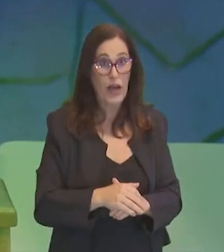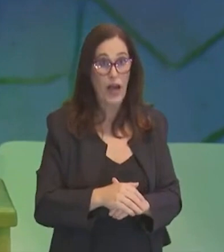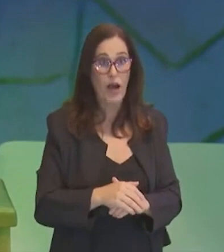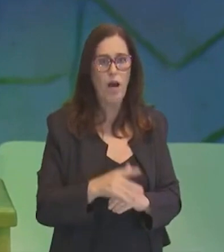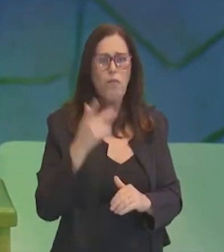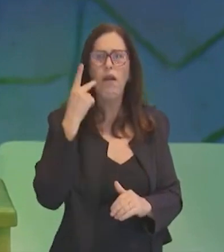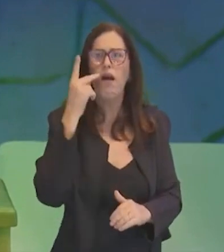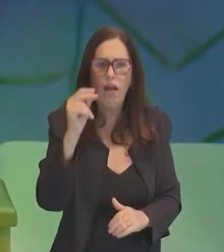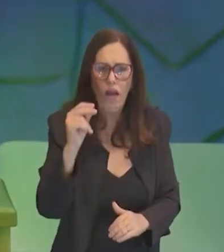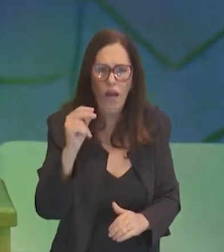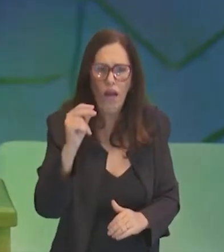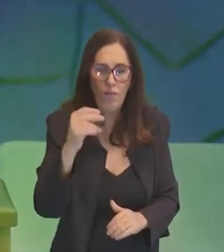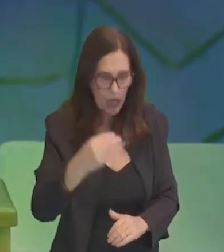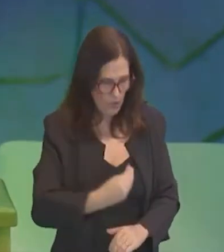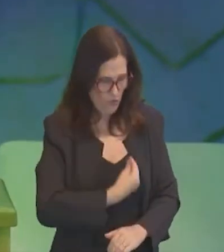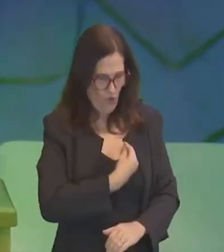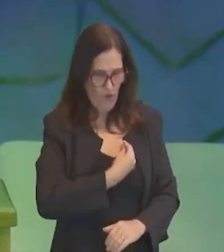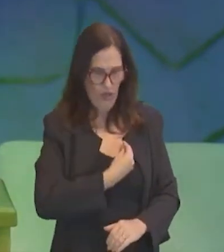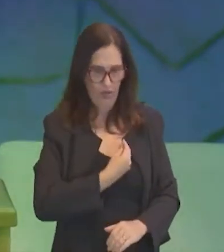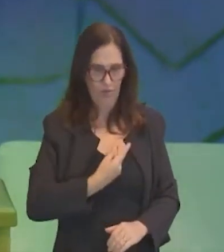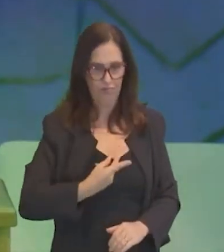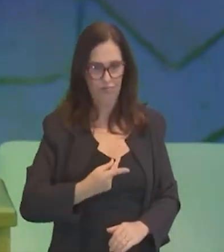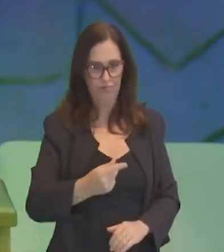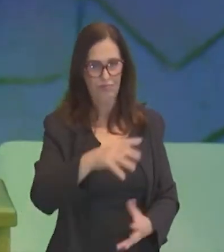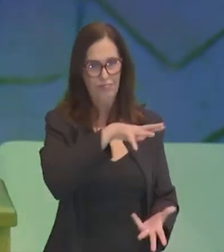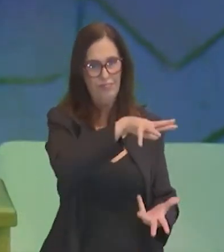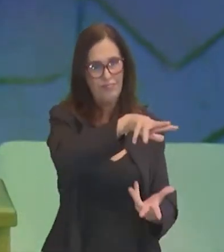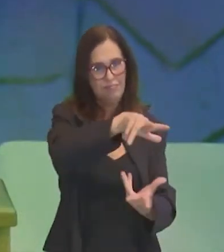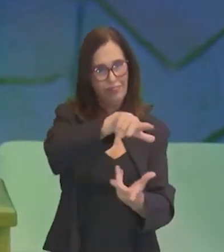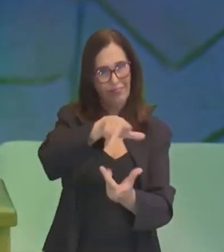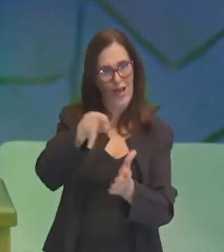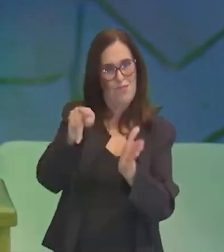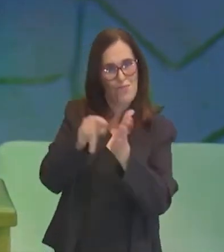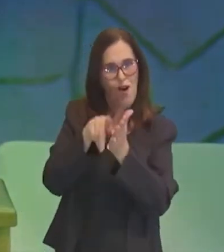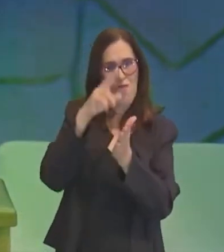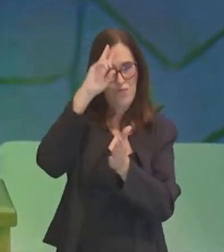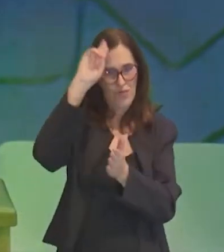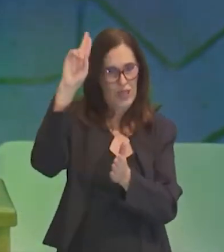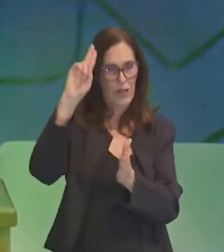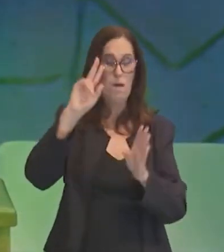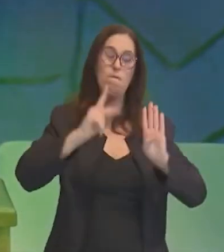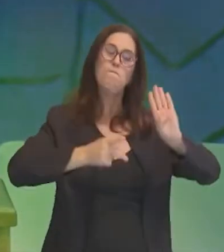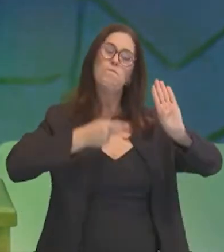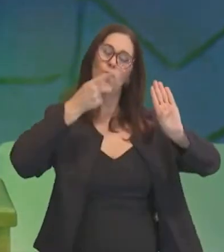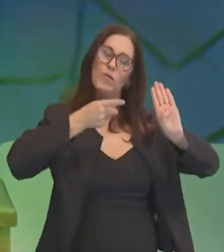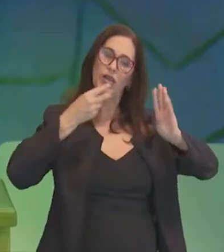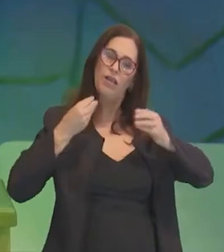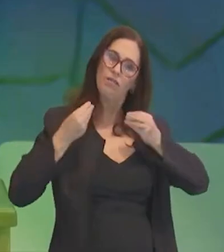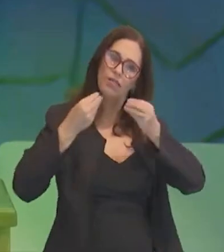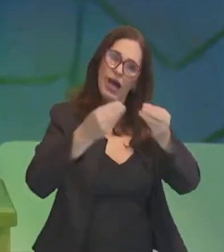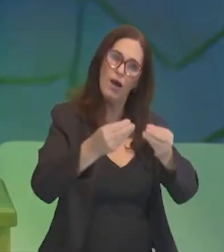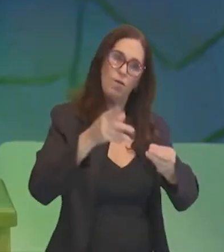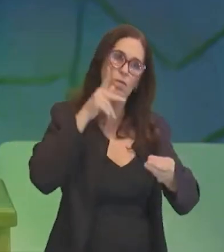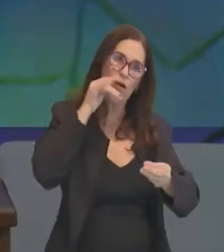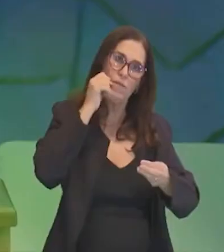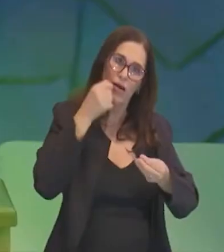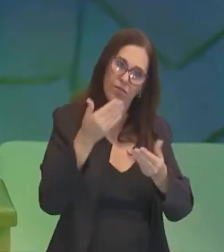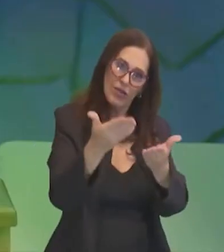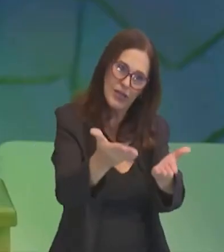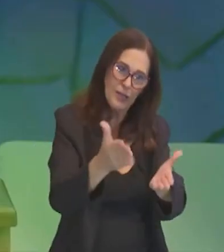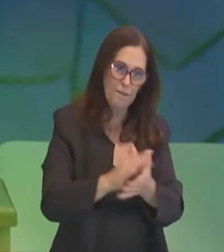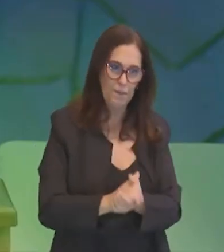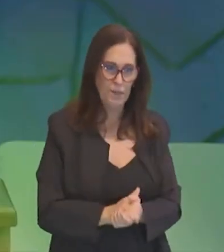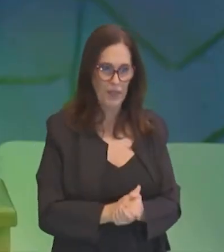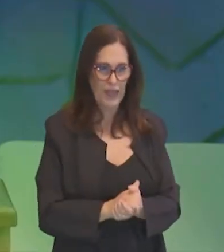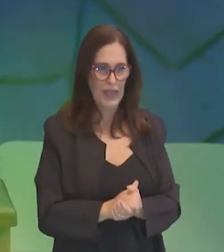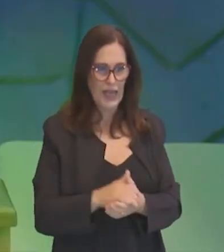seus dias na terra que o Senhor prometeu a dar aos pais de vocês e à